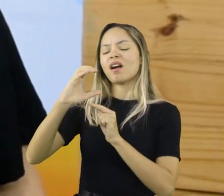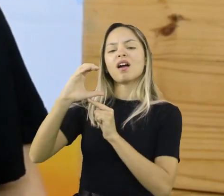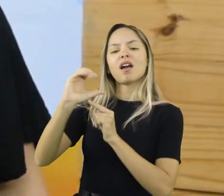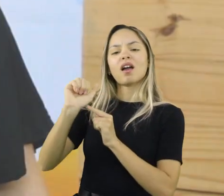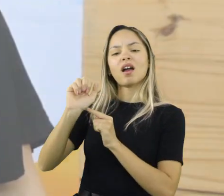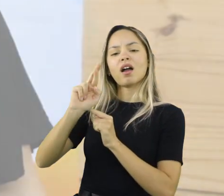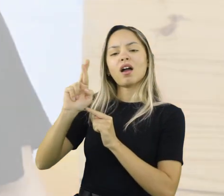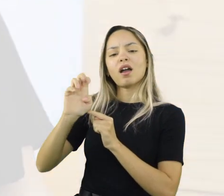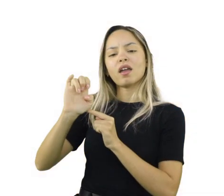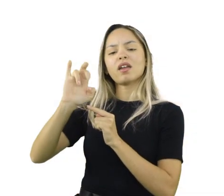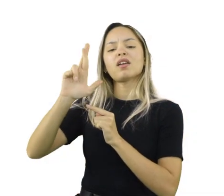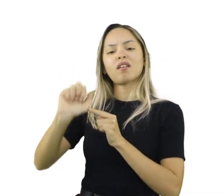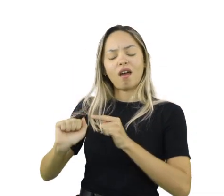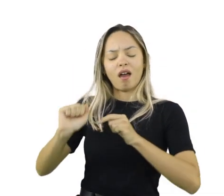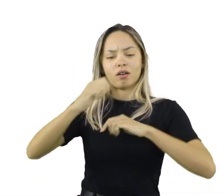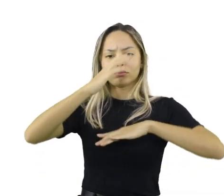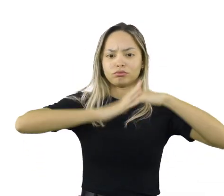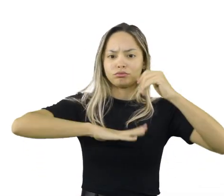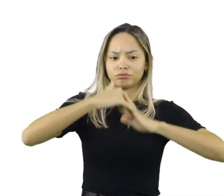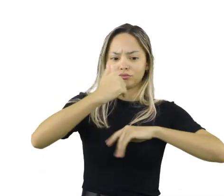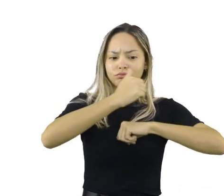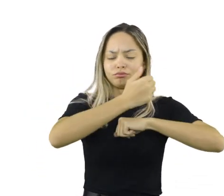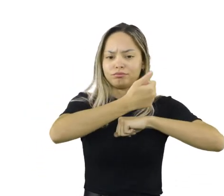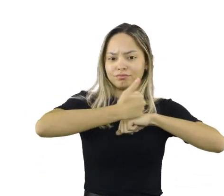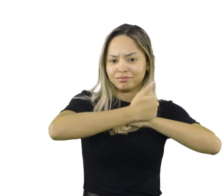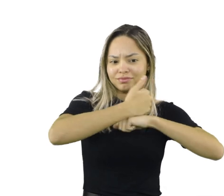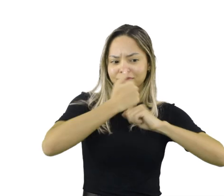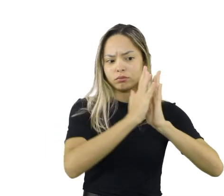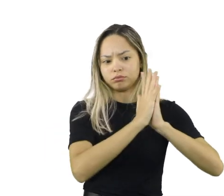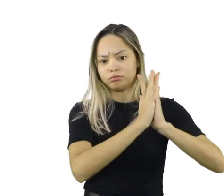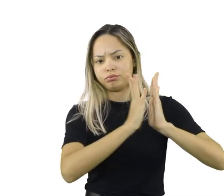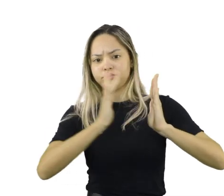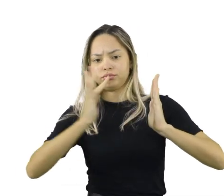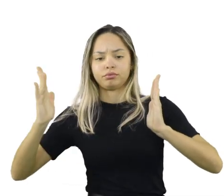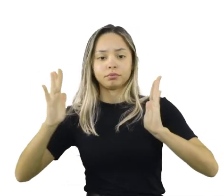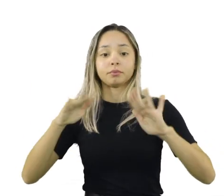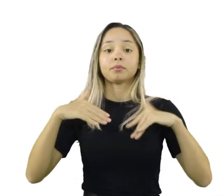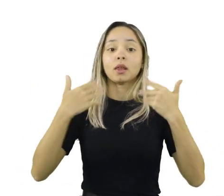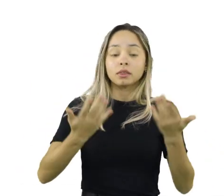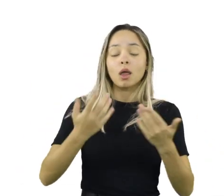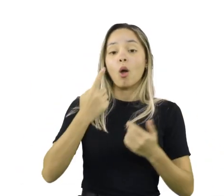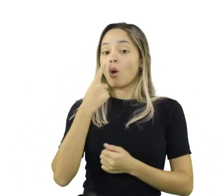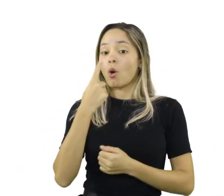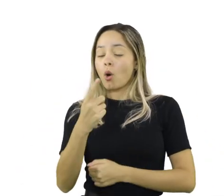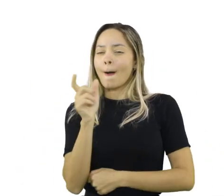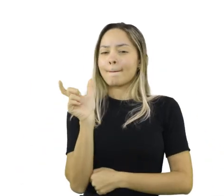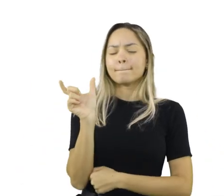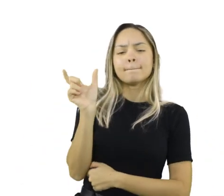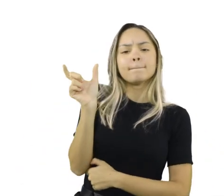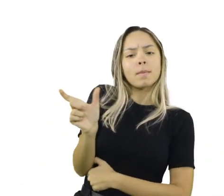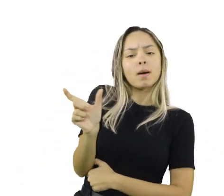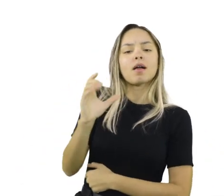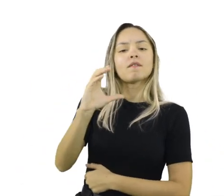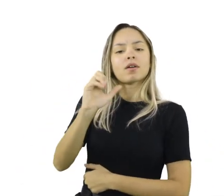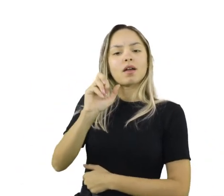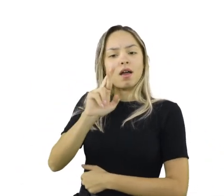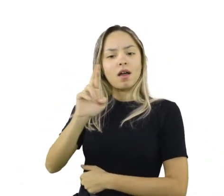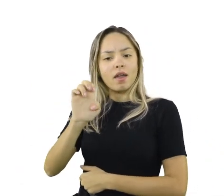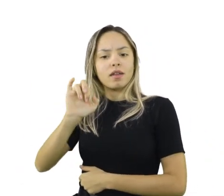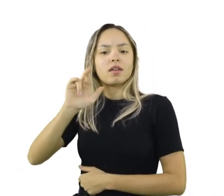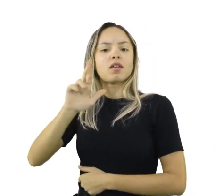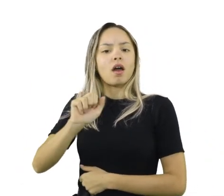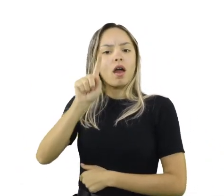né? Segundo Martins, a gente pode considerar etimologicamente a palavra carreira, que vem do